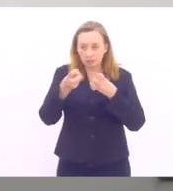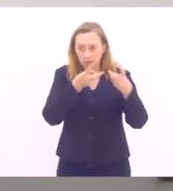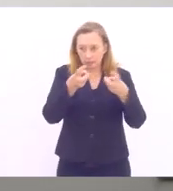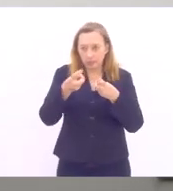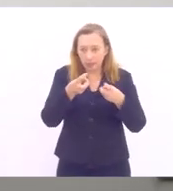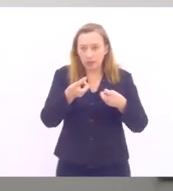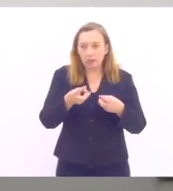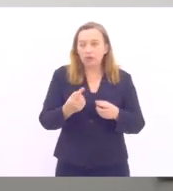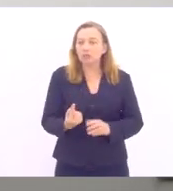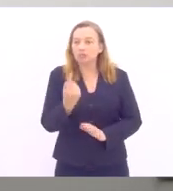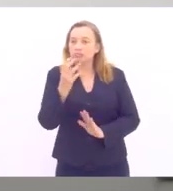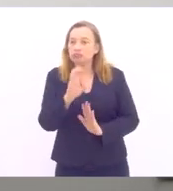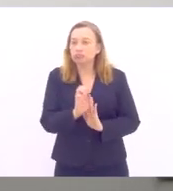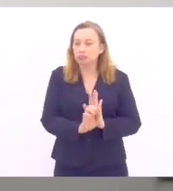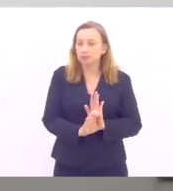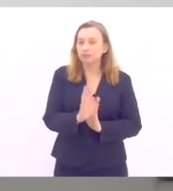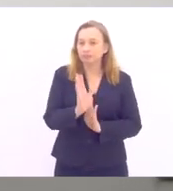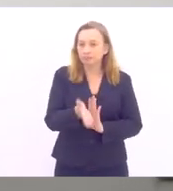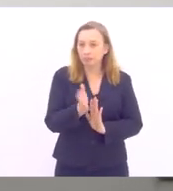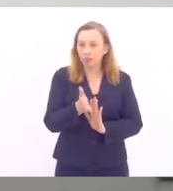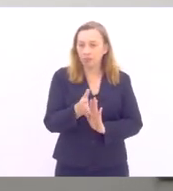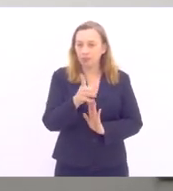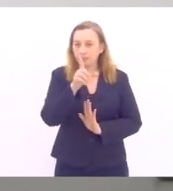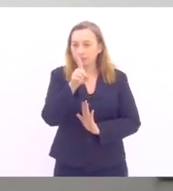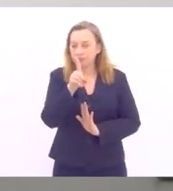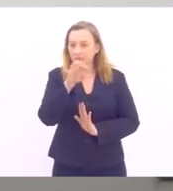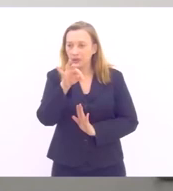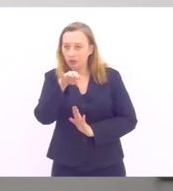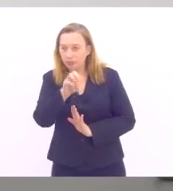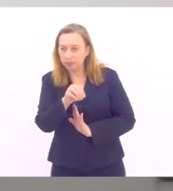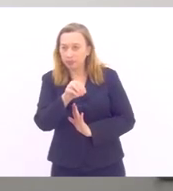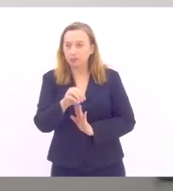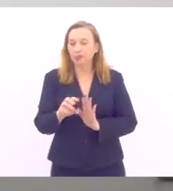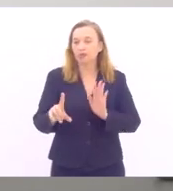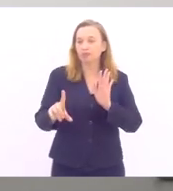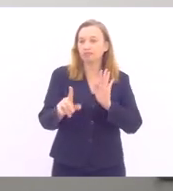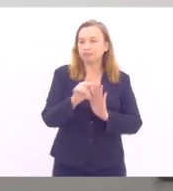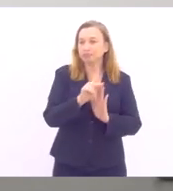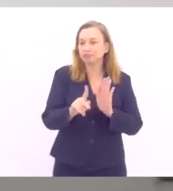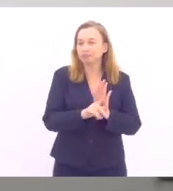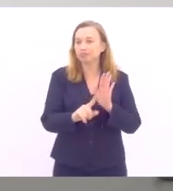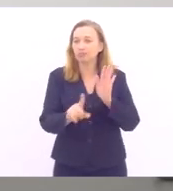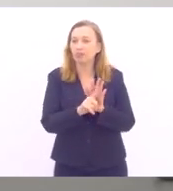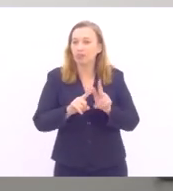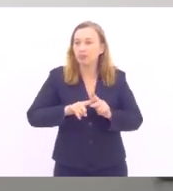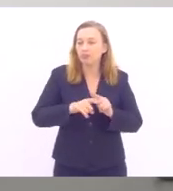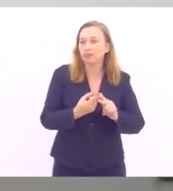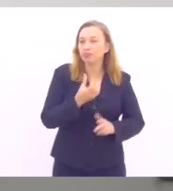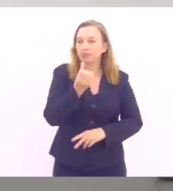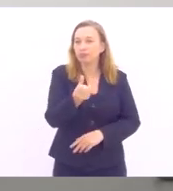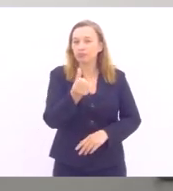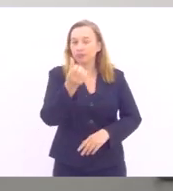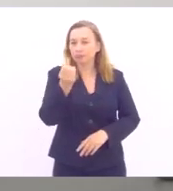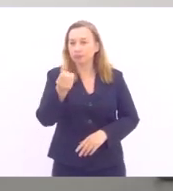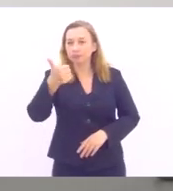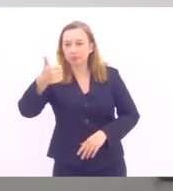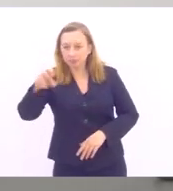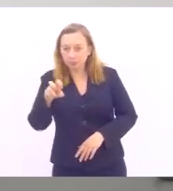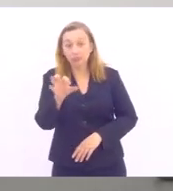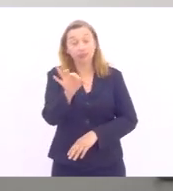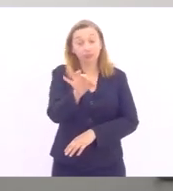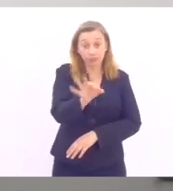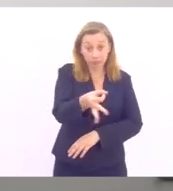das emendas ao dispositivo do projeto de lei que altera a 6.515, em que ele, de